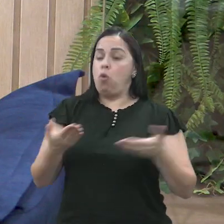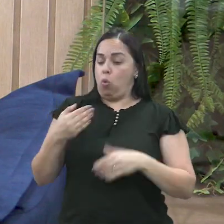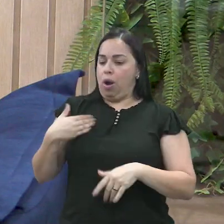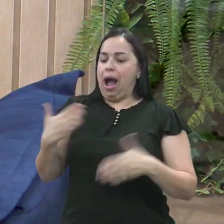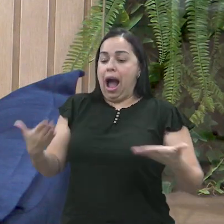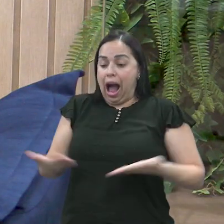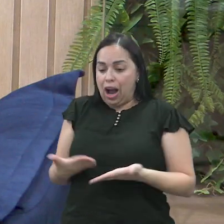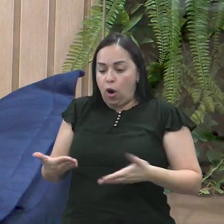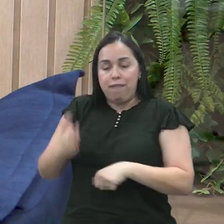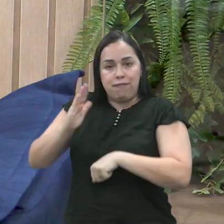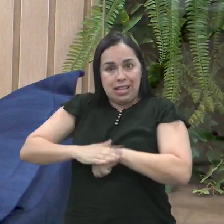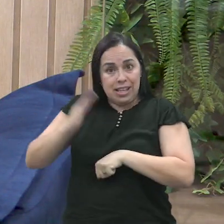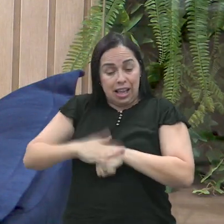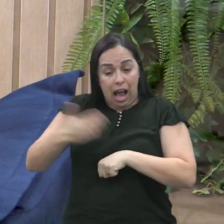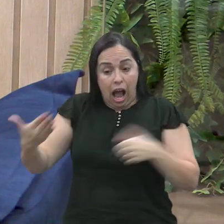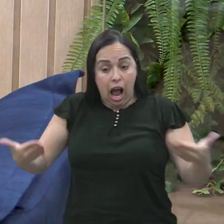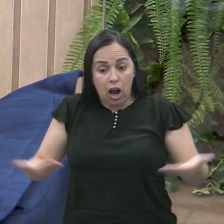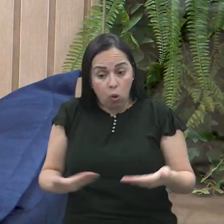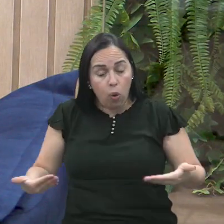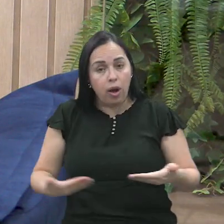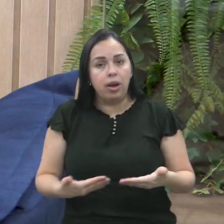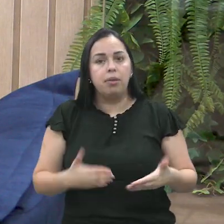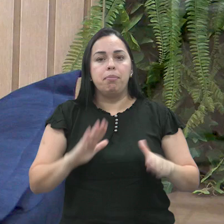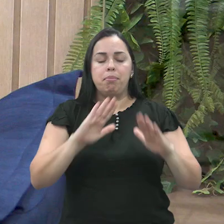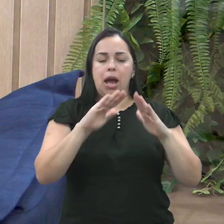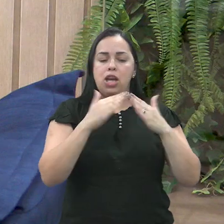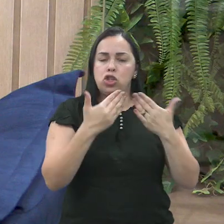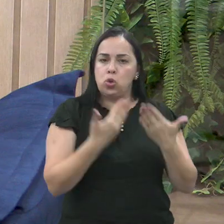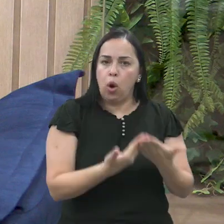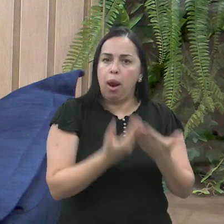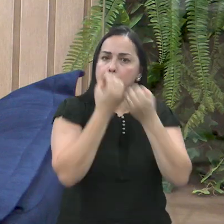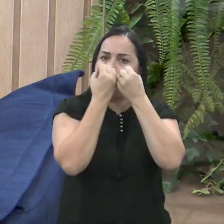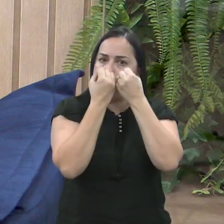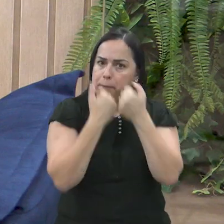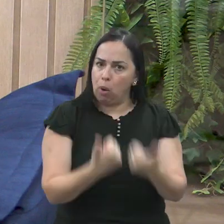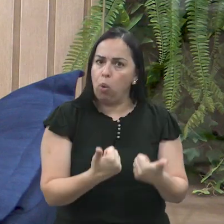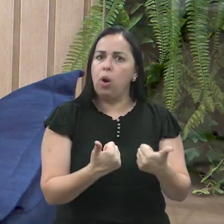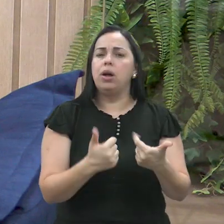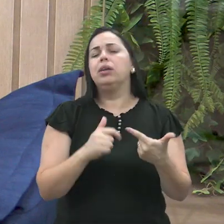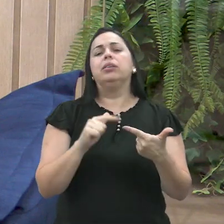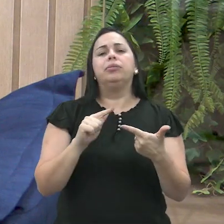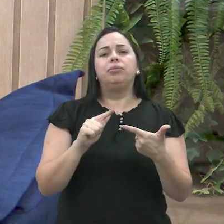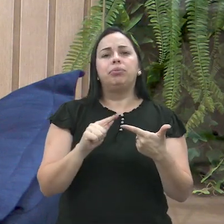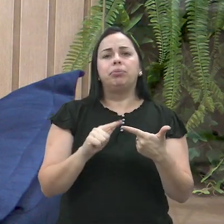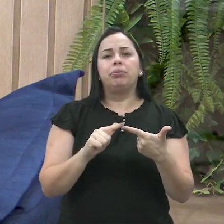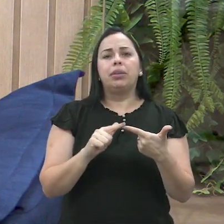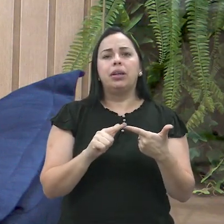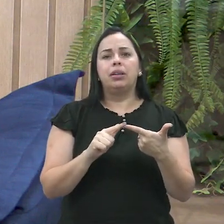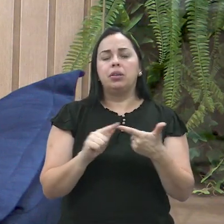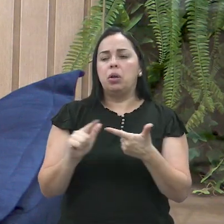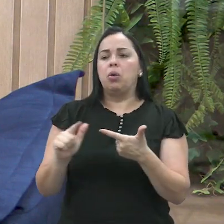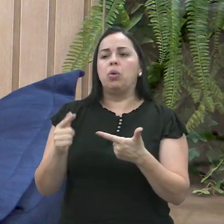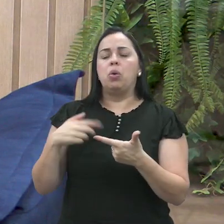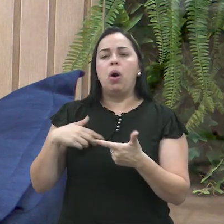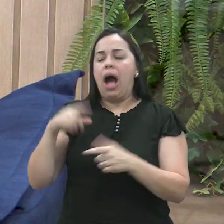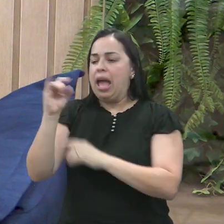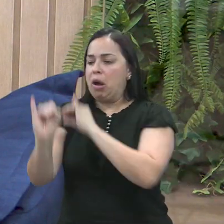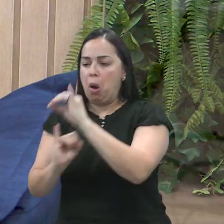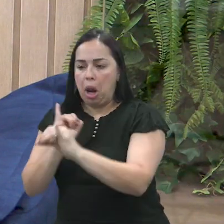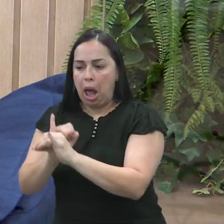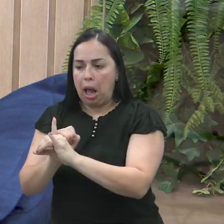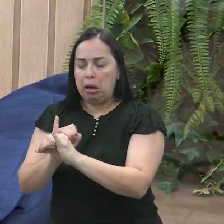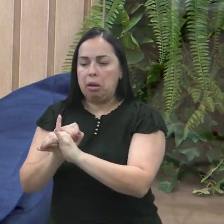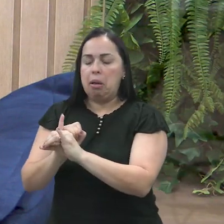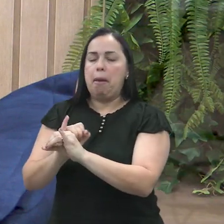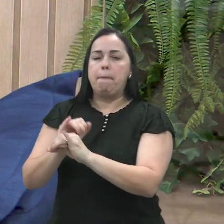pensar cuidando do agora, fazendo uma escola mais interativa, uma escola mais presente, uma escola em que o virtual não seja